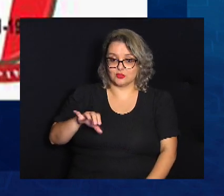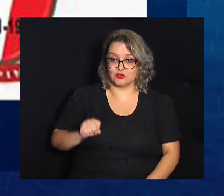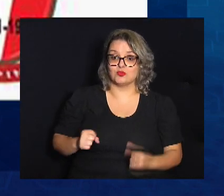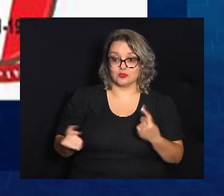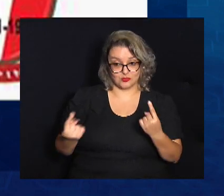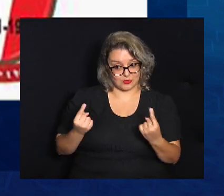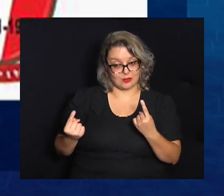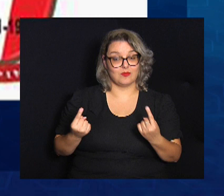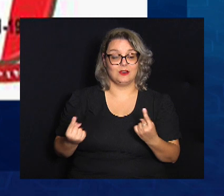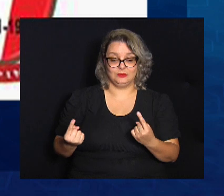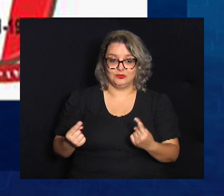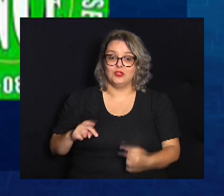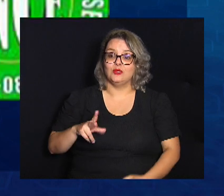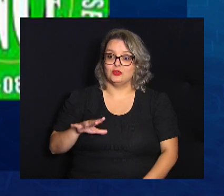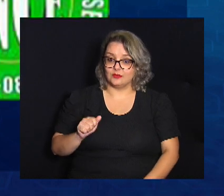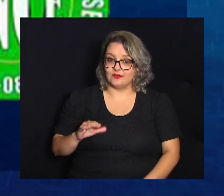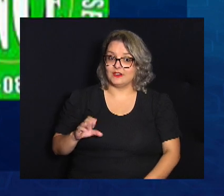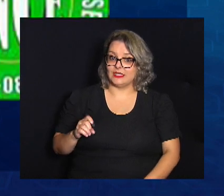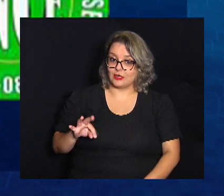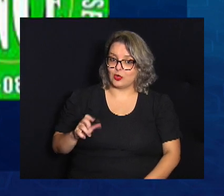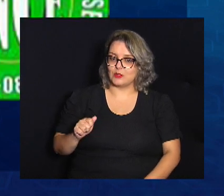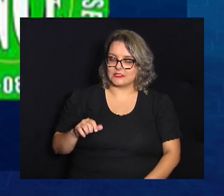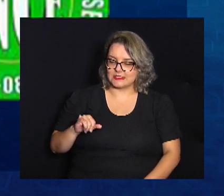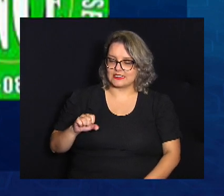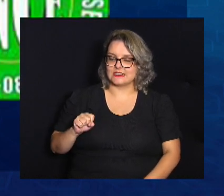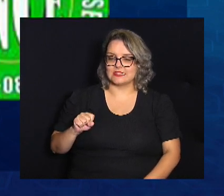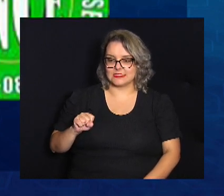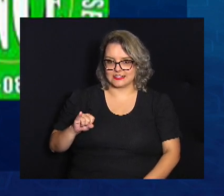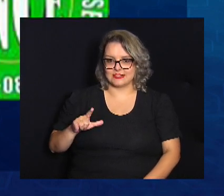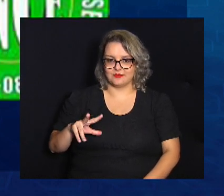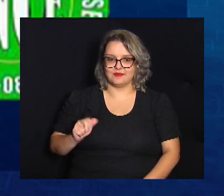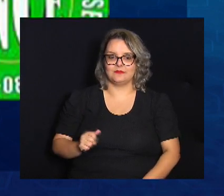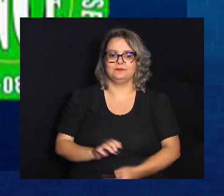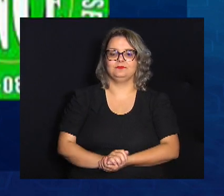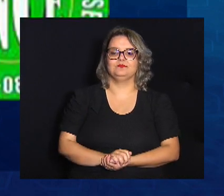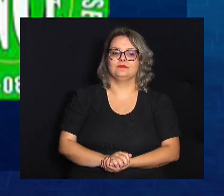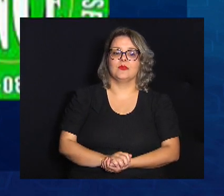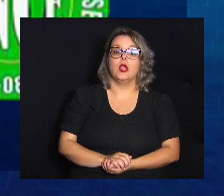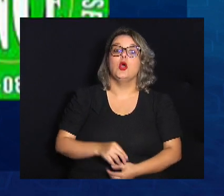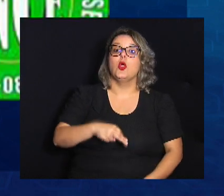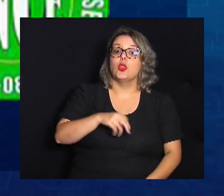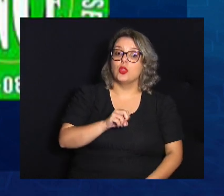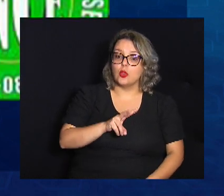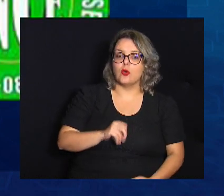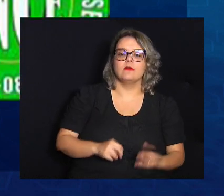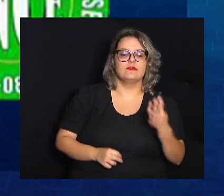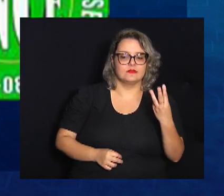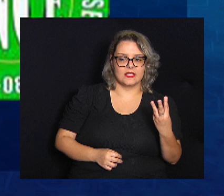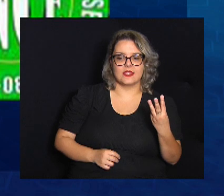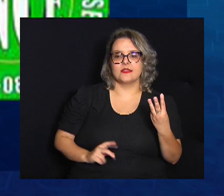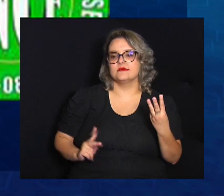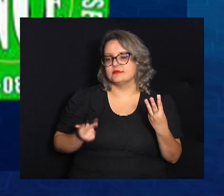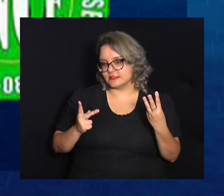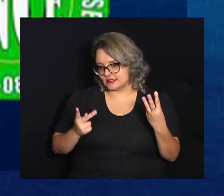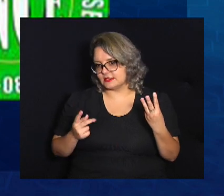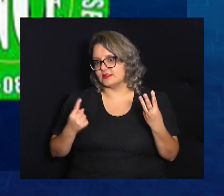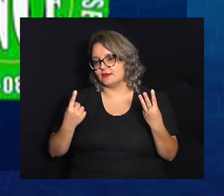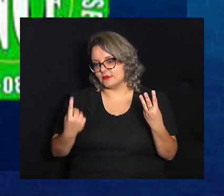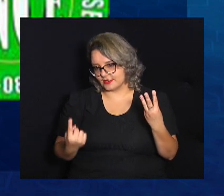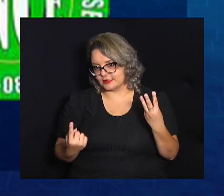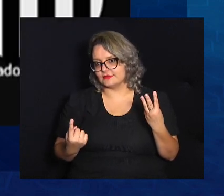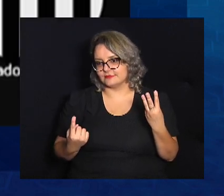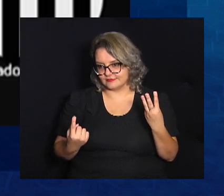a equipe do Vila Costa e Silva. Ainda pelo Grupo B, Novo Horizonte venceu o time do Unidos do Novo Campos Elíseos